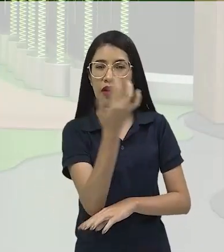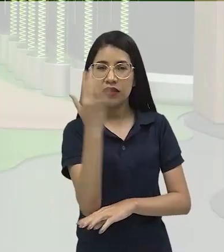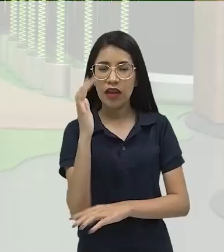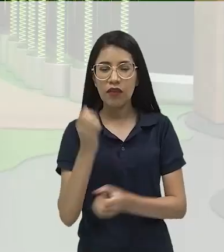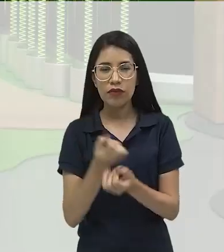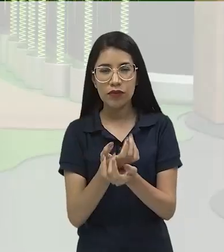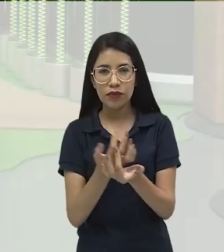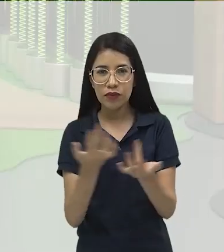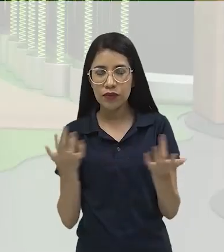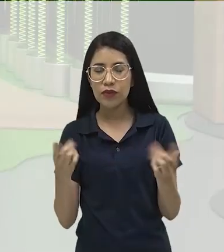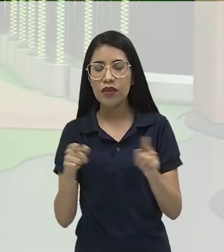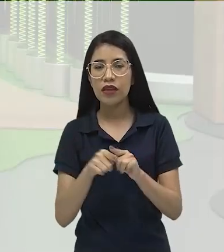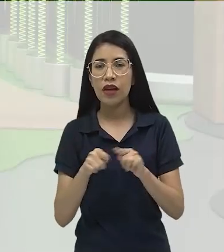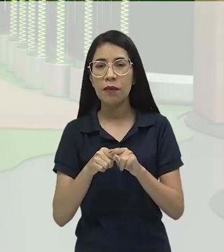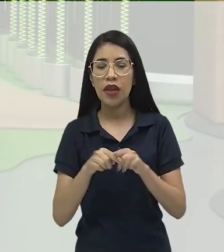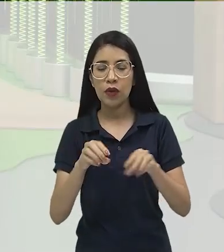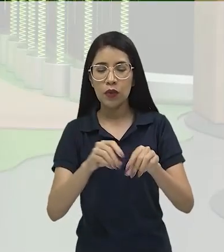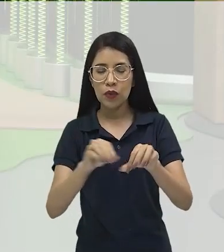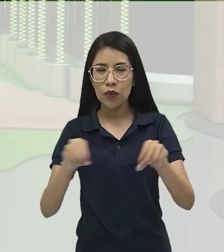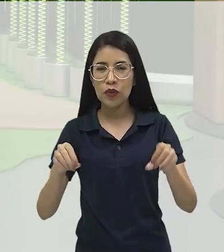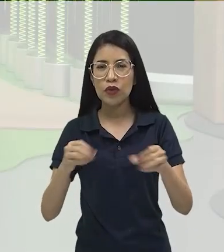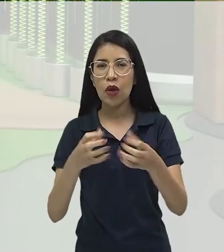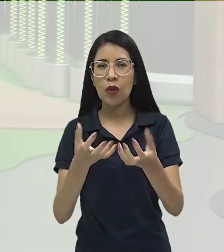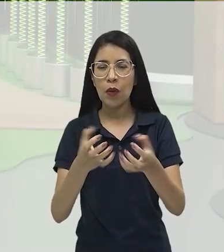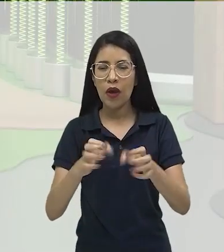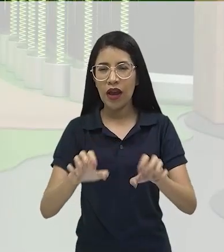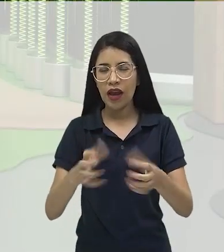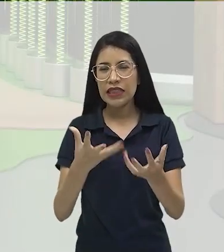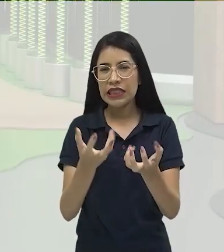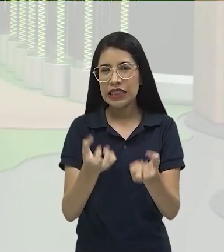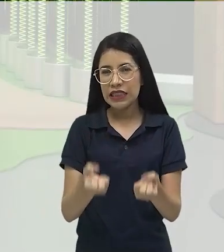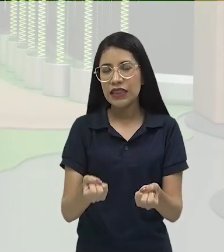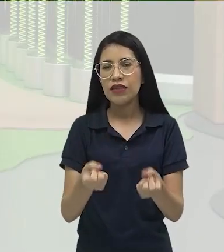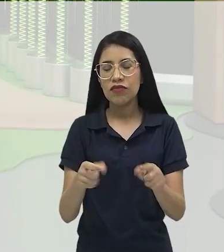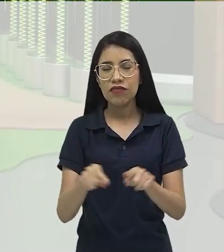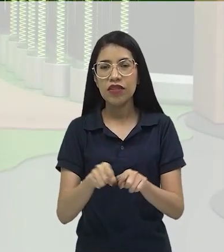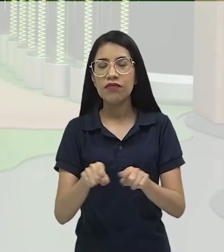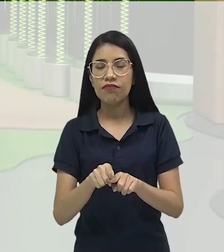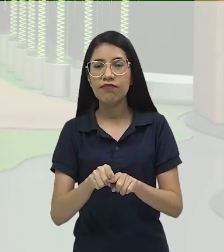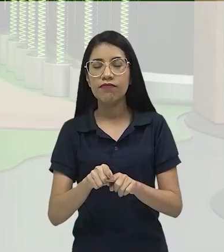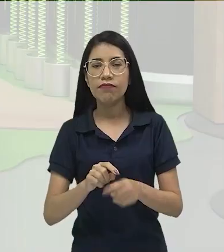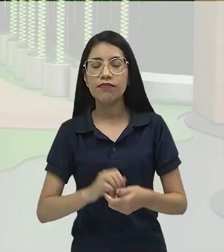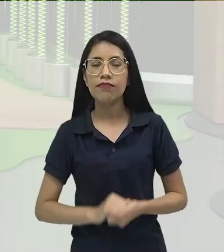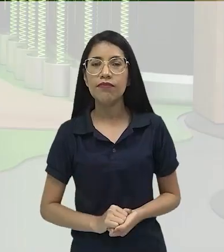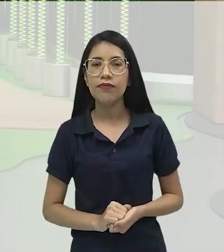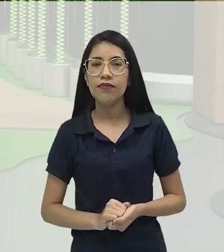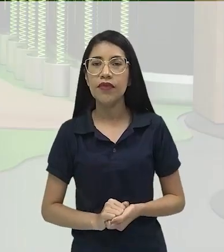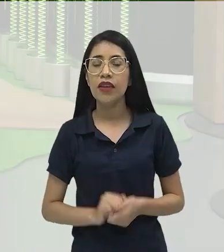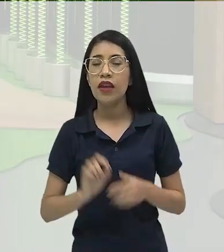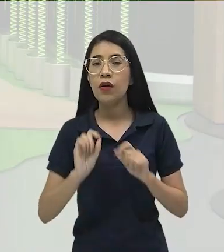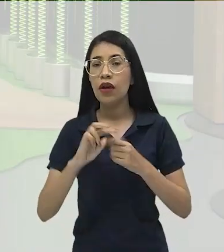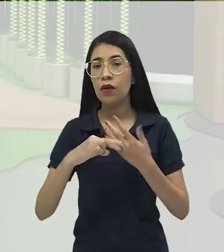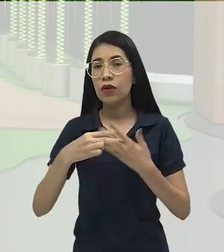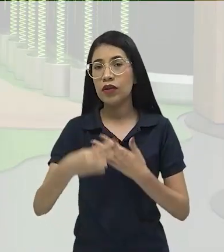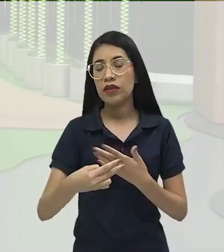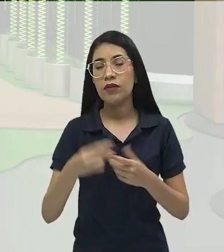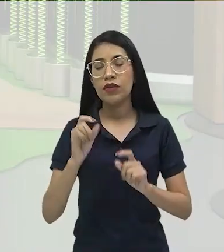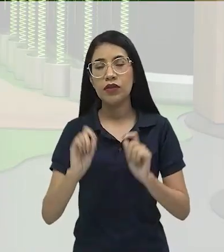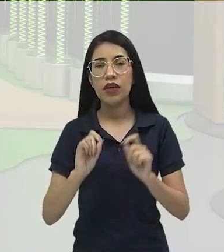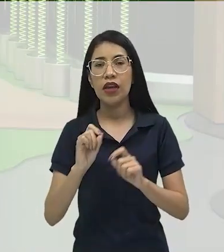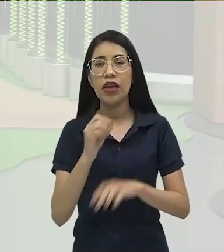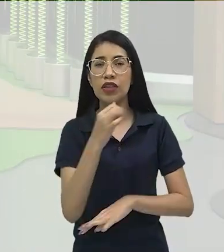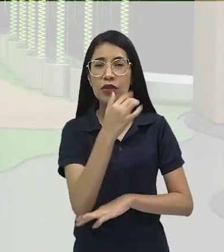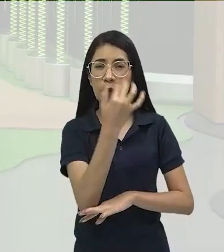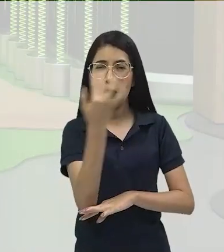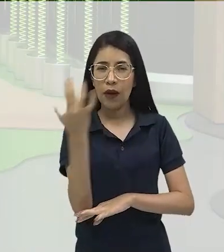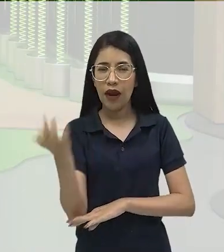viram também o solo bem erodido, né? Quando ele está seco. São aí consequências de queimada,